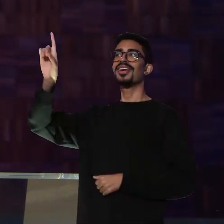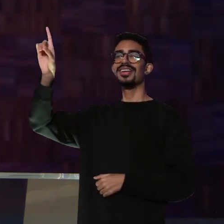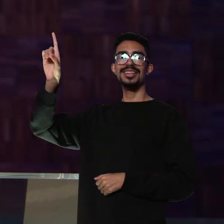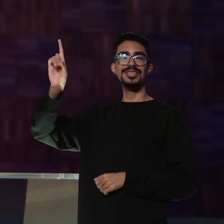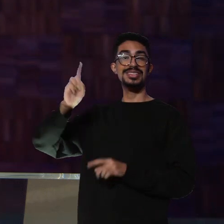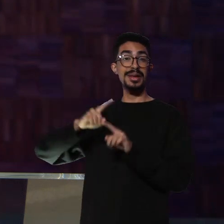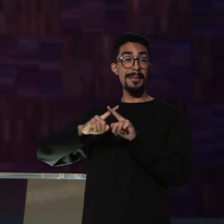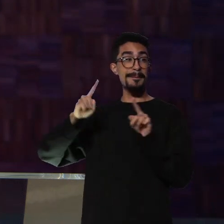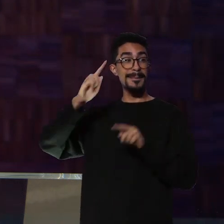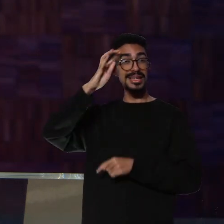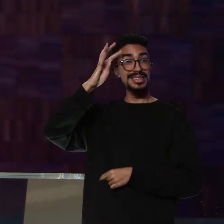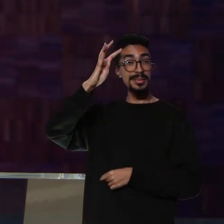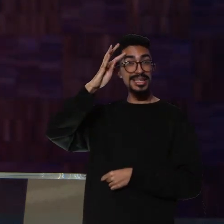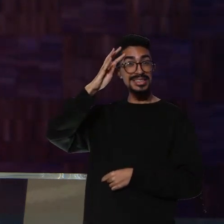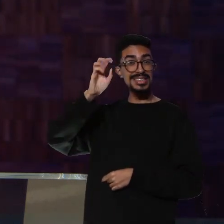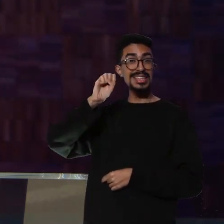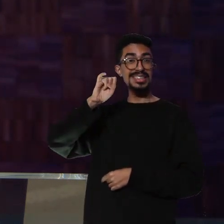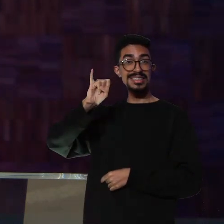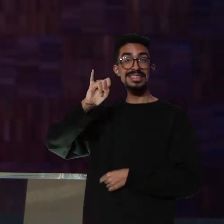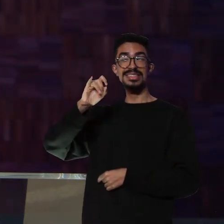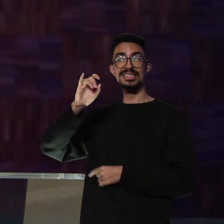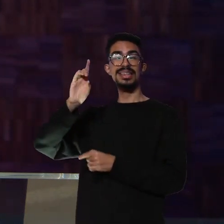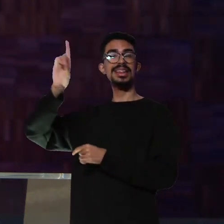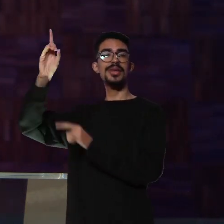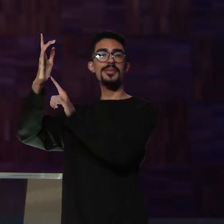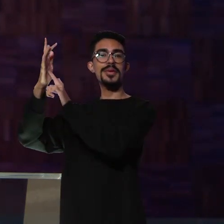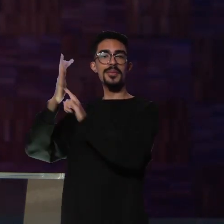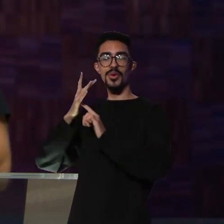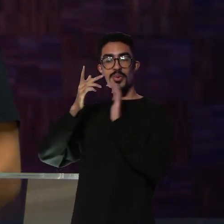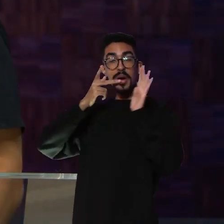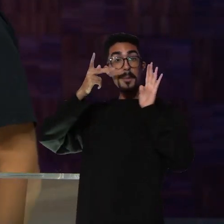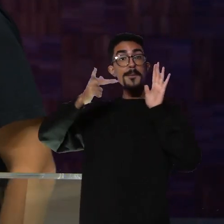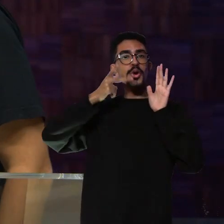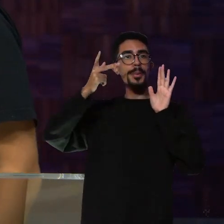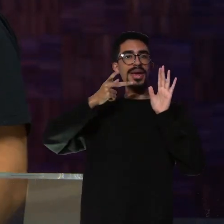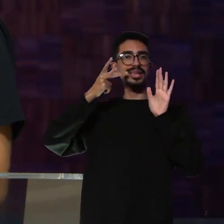por esse tempo da promessa. Por exemplo, na